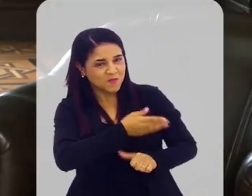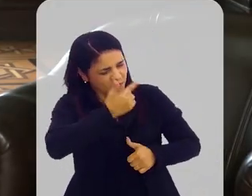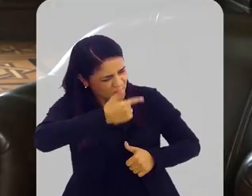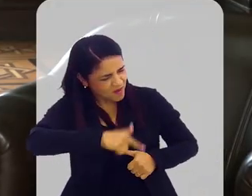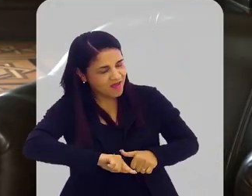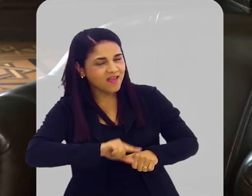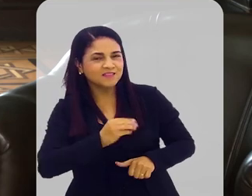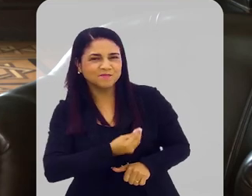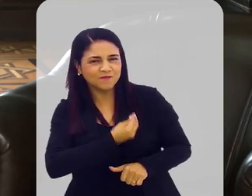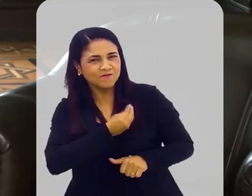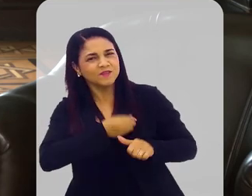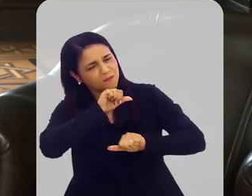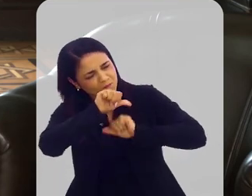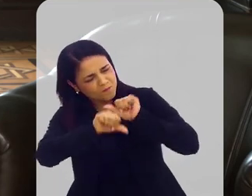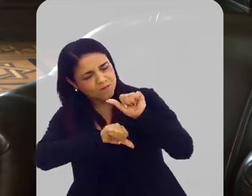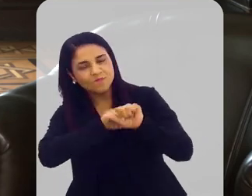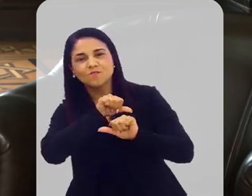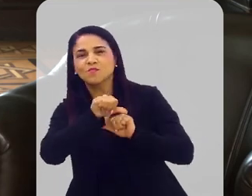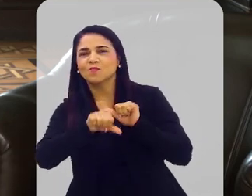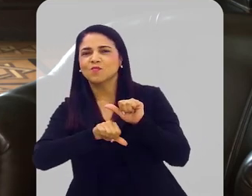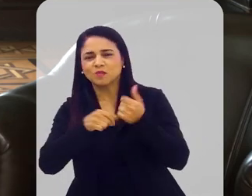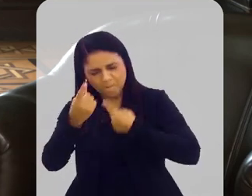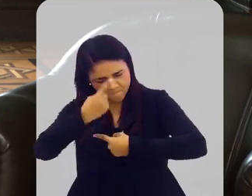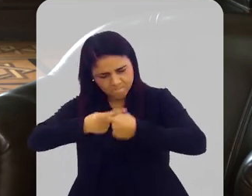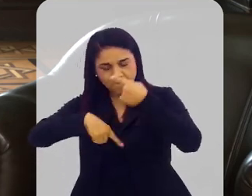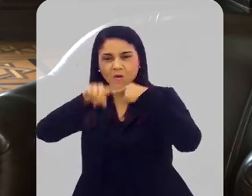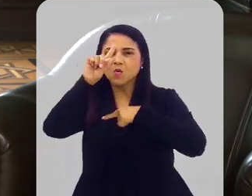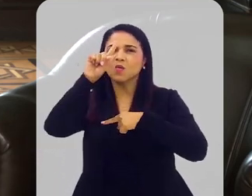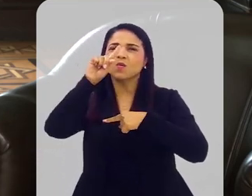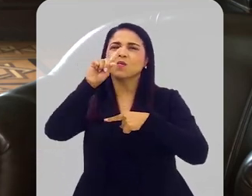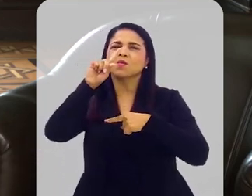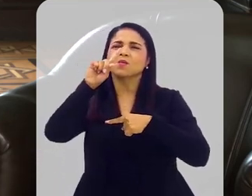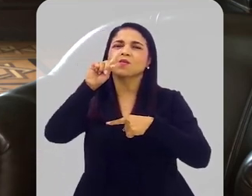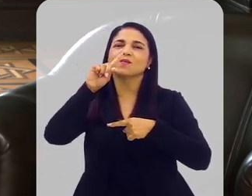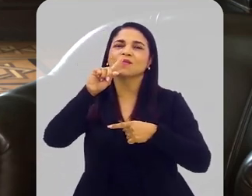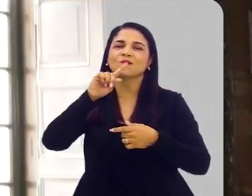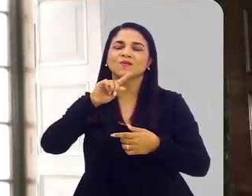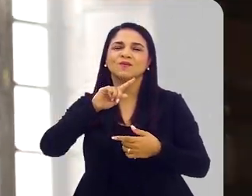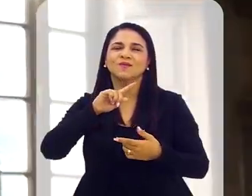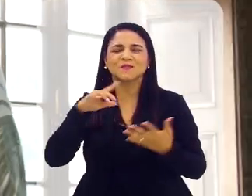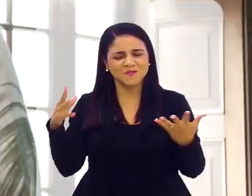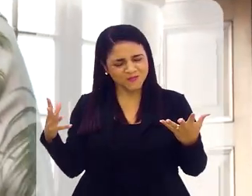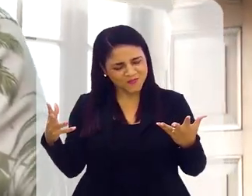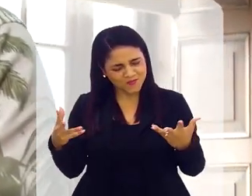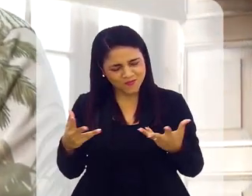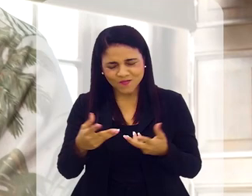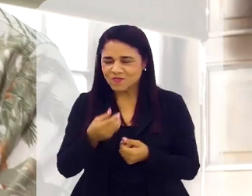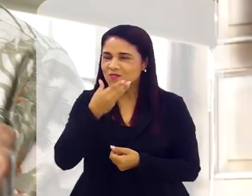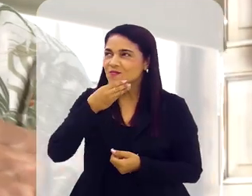coração mais e mais, mais e mais, mais e mais.